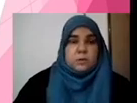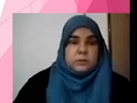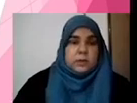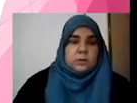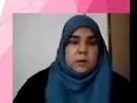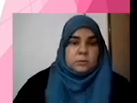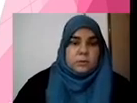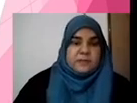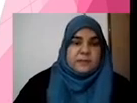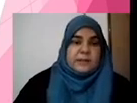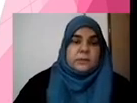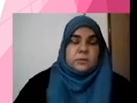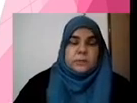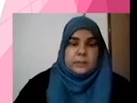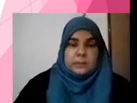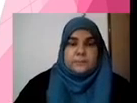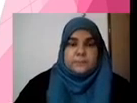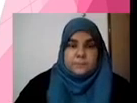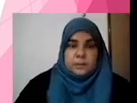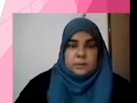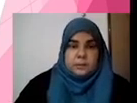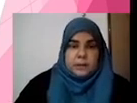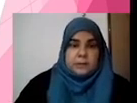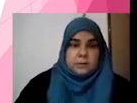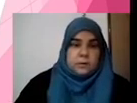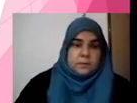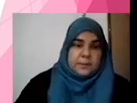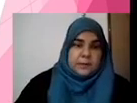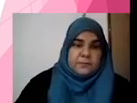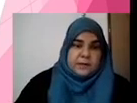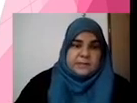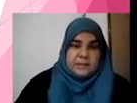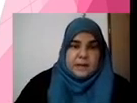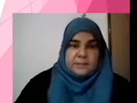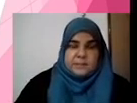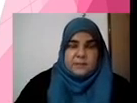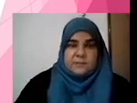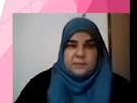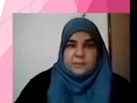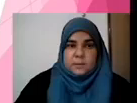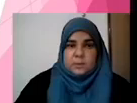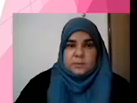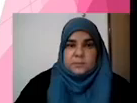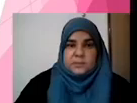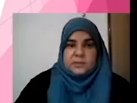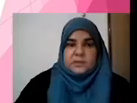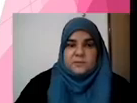triângulo acutângulo, a altura fica dentro dele, tá? Então, eu peguei o vértice A, mas tem que fazer a